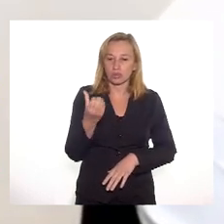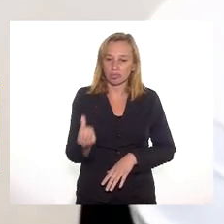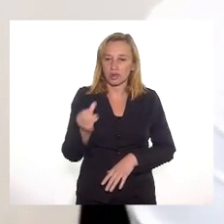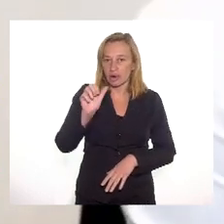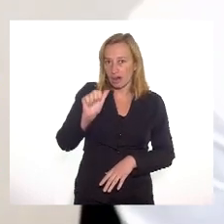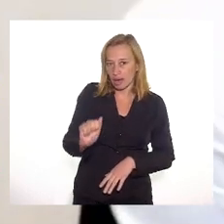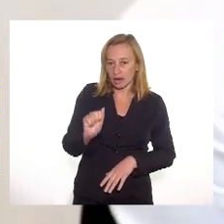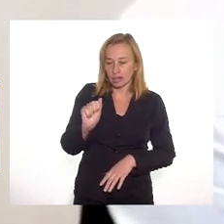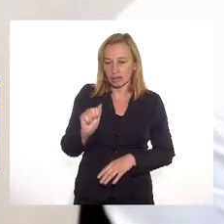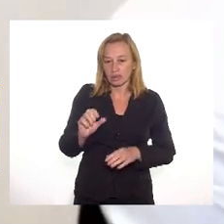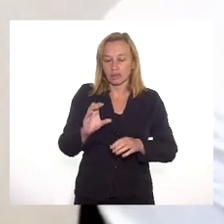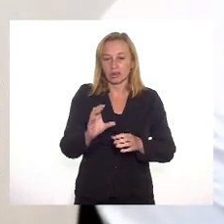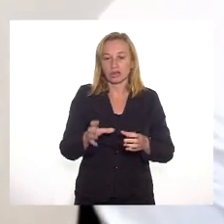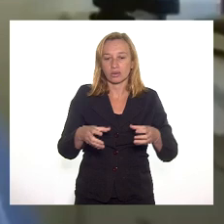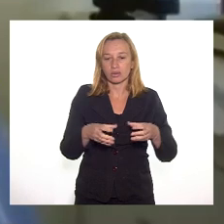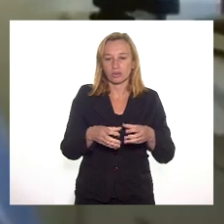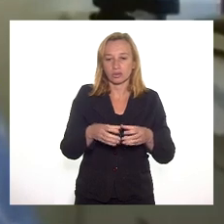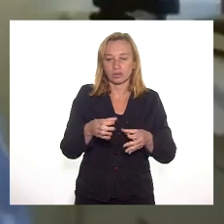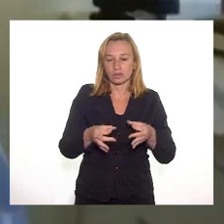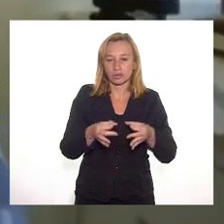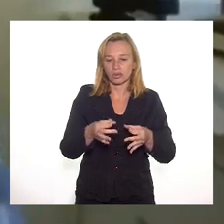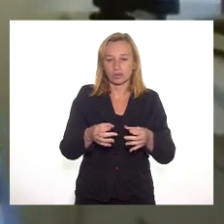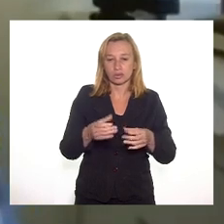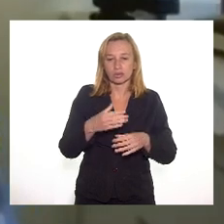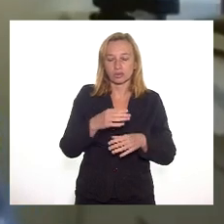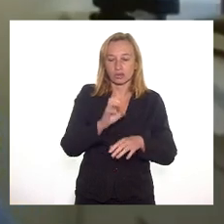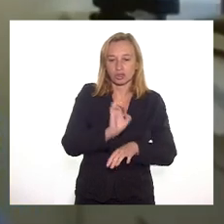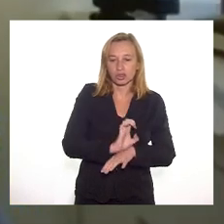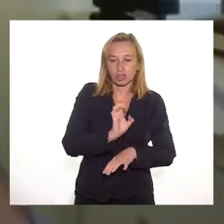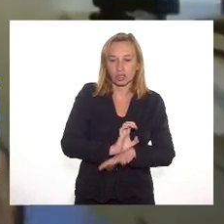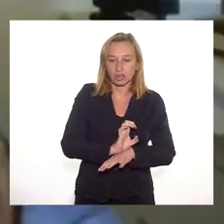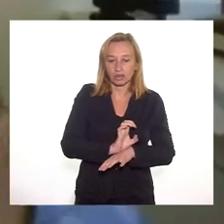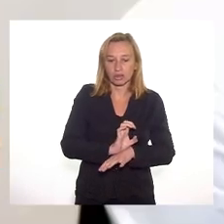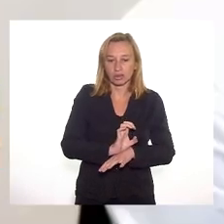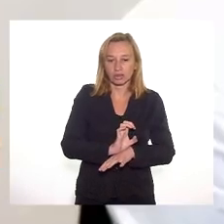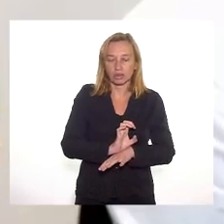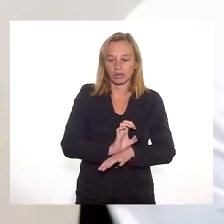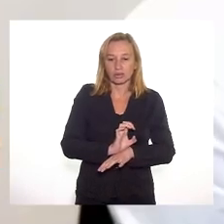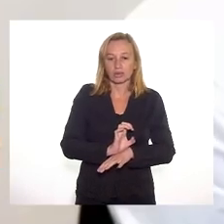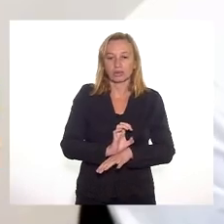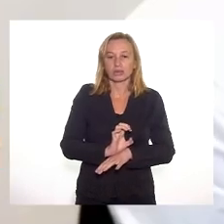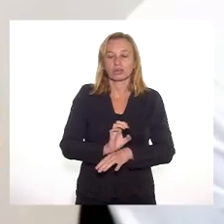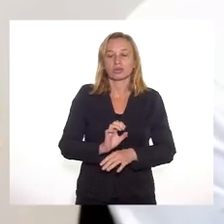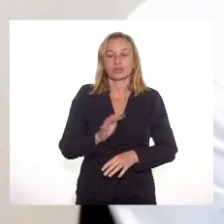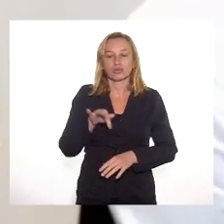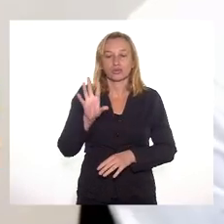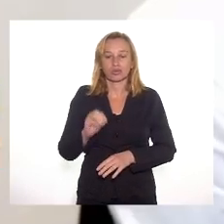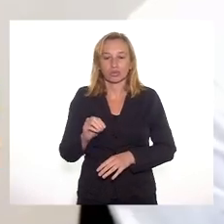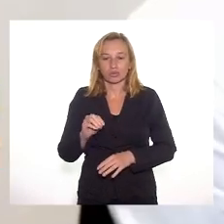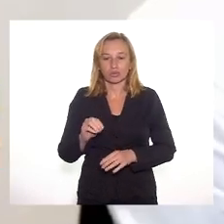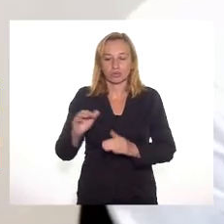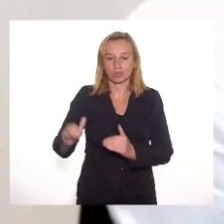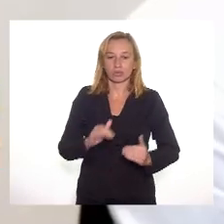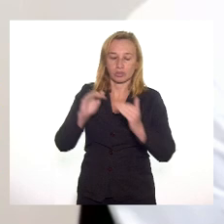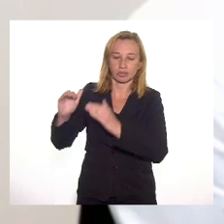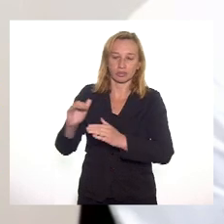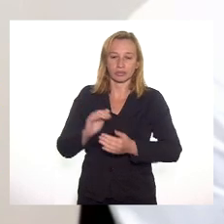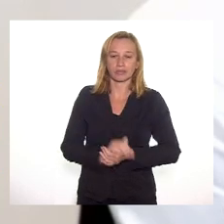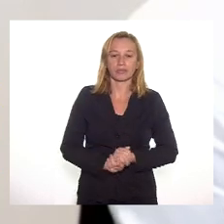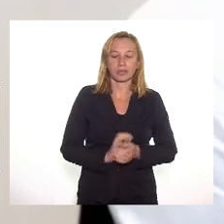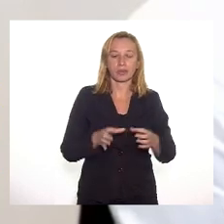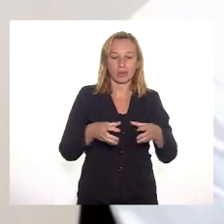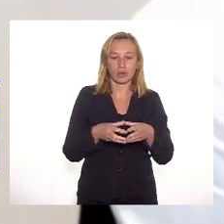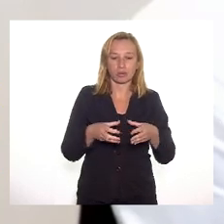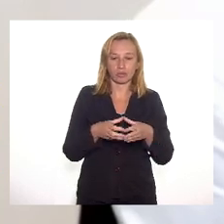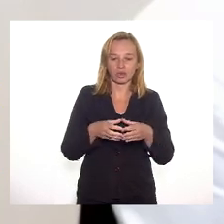226-A à Constituição do Estado a fim de instituir um fundo soberano no Estado do Rio de Janeiro. Parecer da Comissão